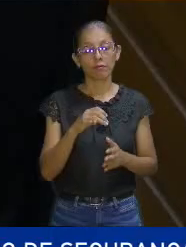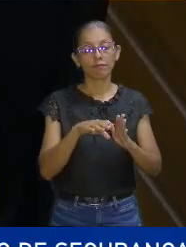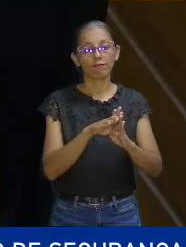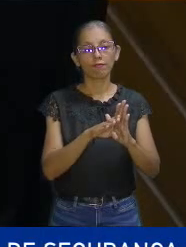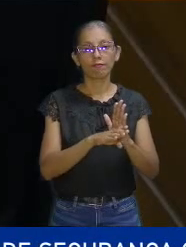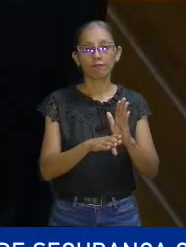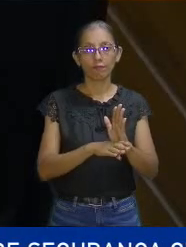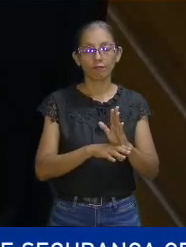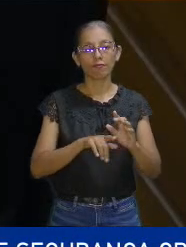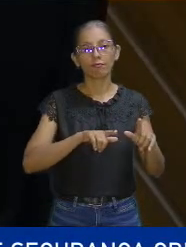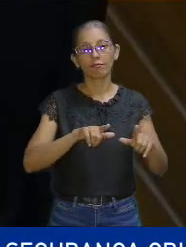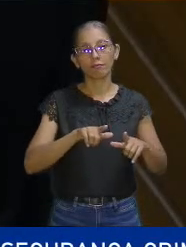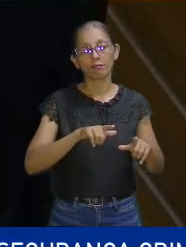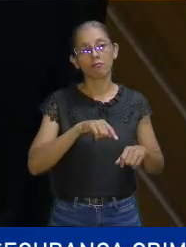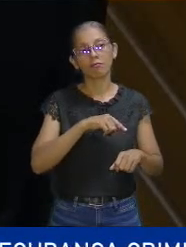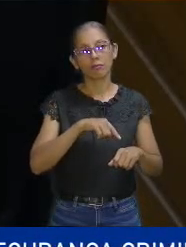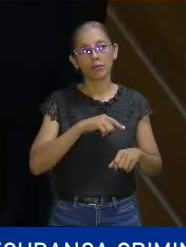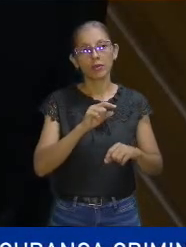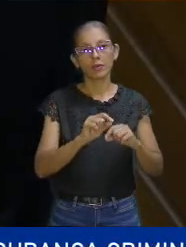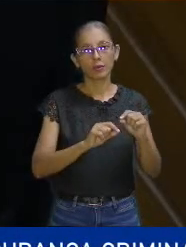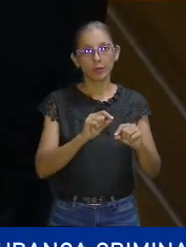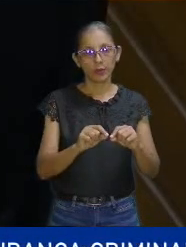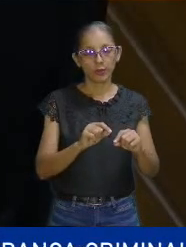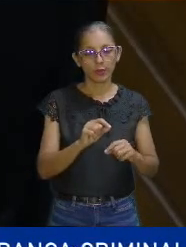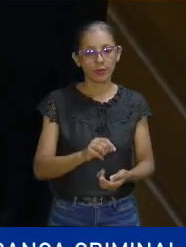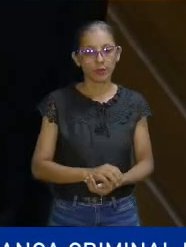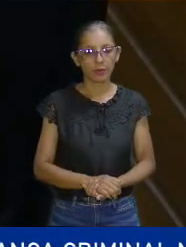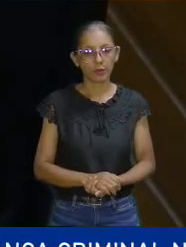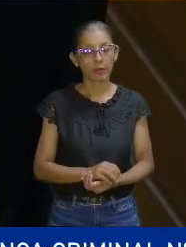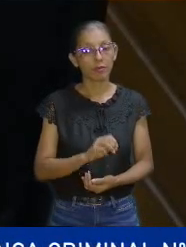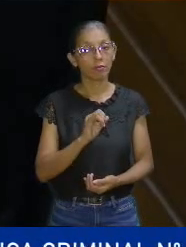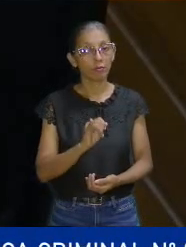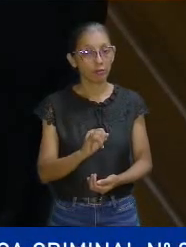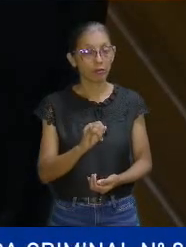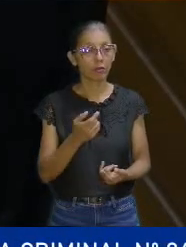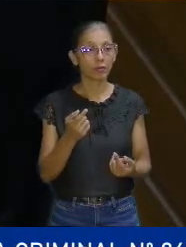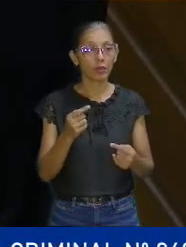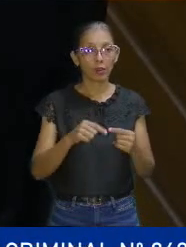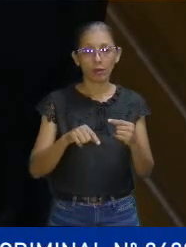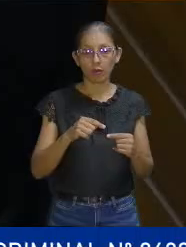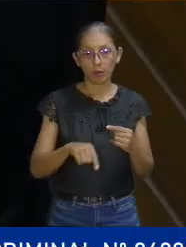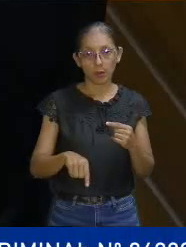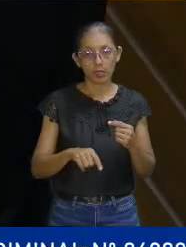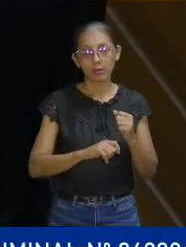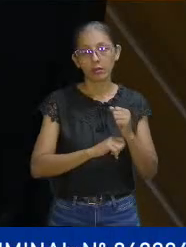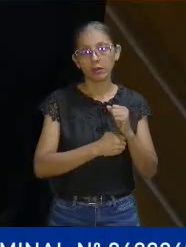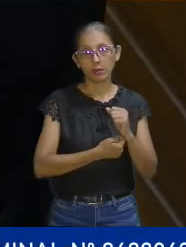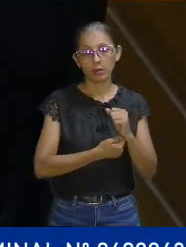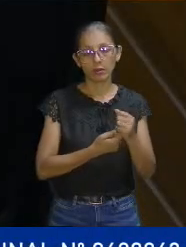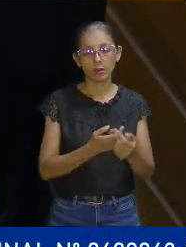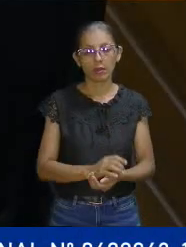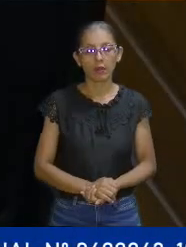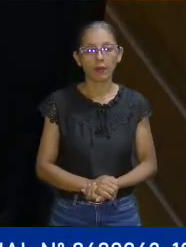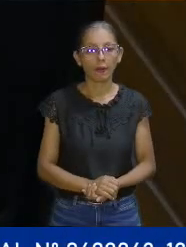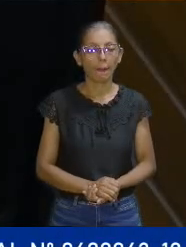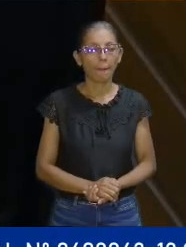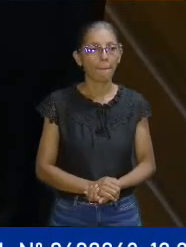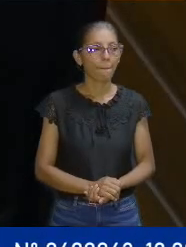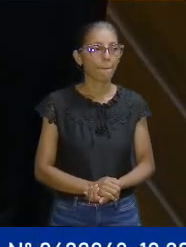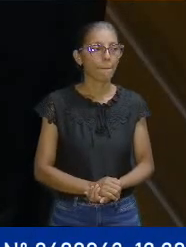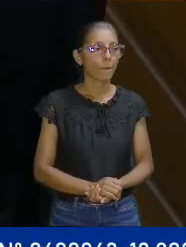plantão, desde que não fossem classificadas como sigilosas, formalmente como sigilosas. Passo à